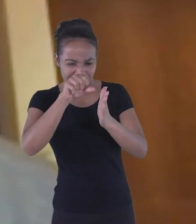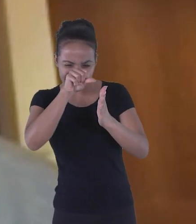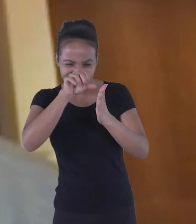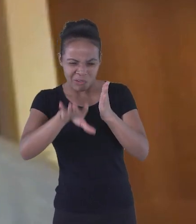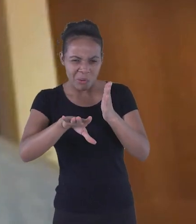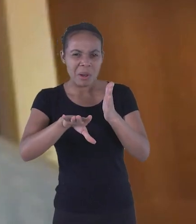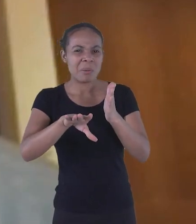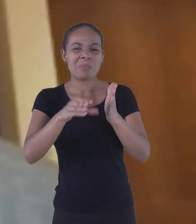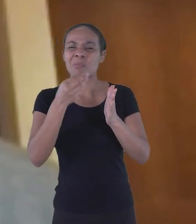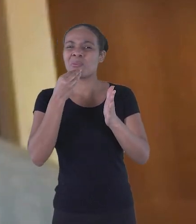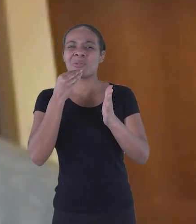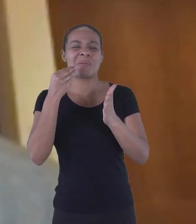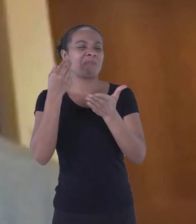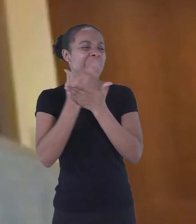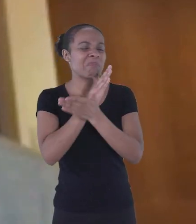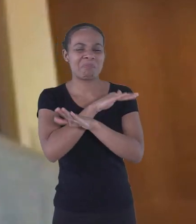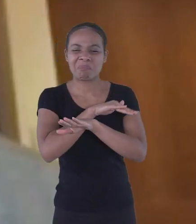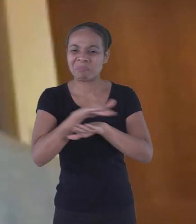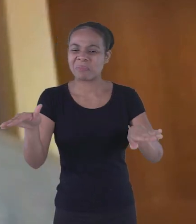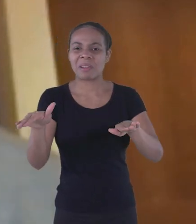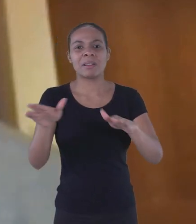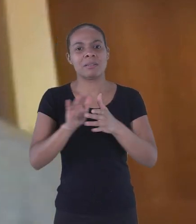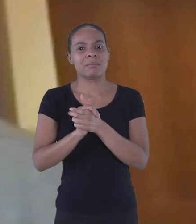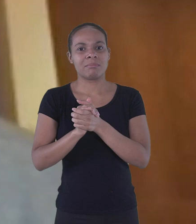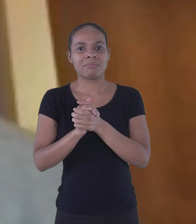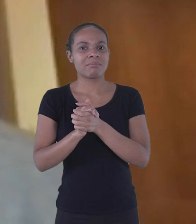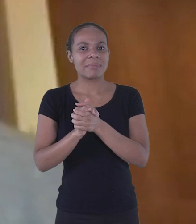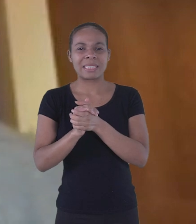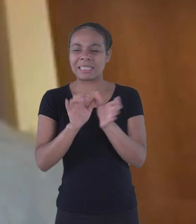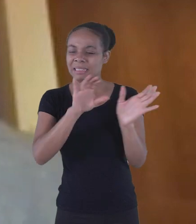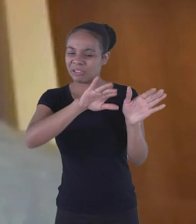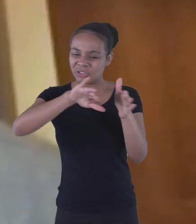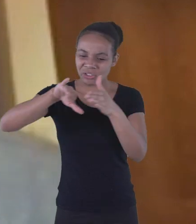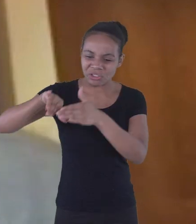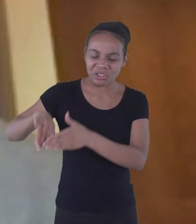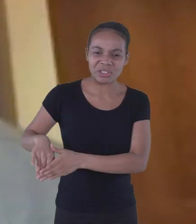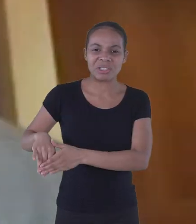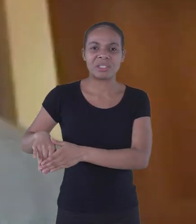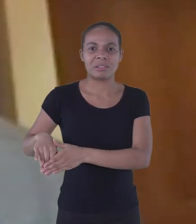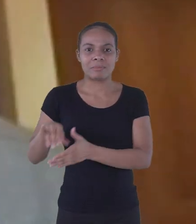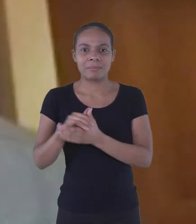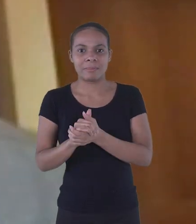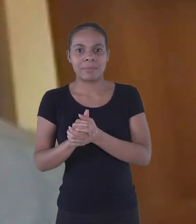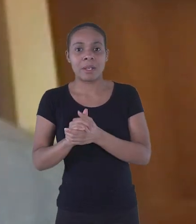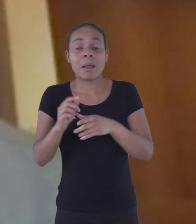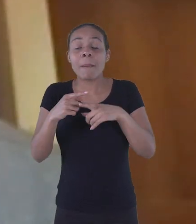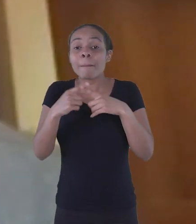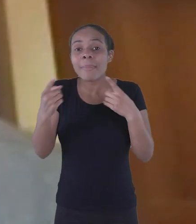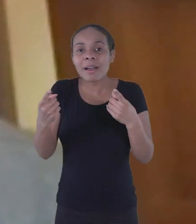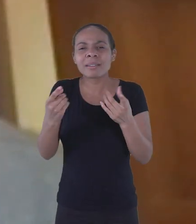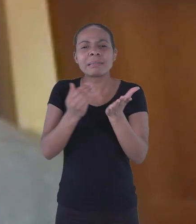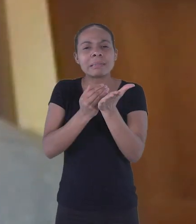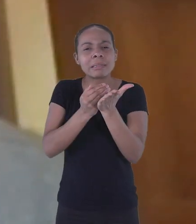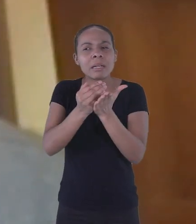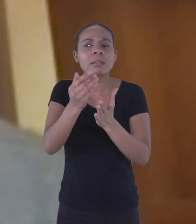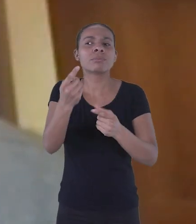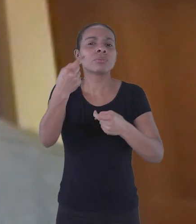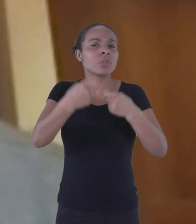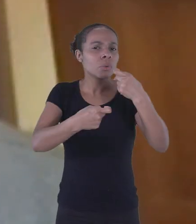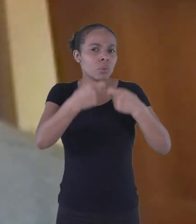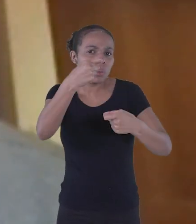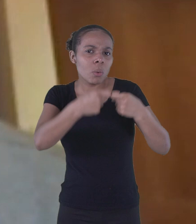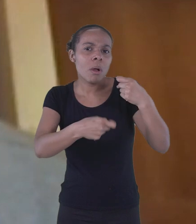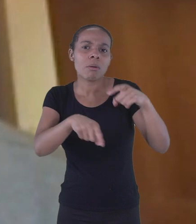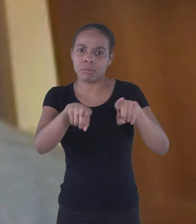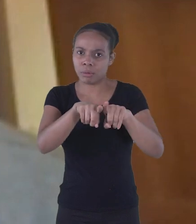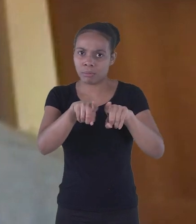íntimos de iniciação sexual não deviam fazer parte. Mas a iniciação sexual não